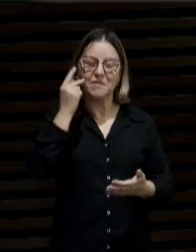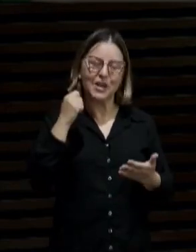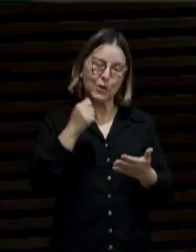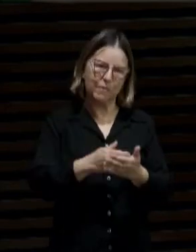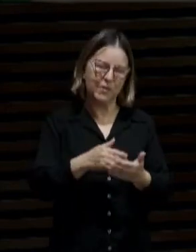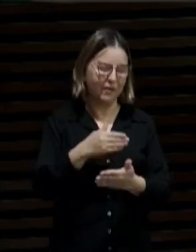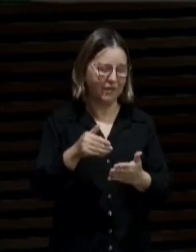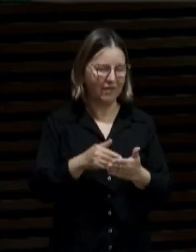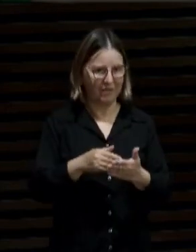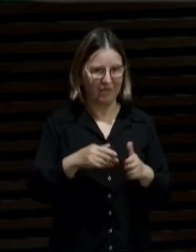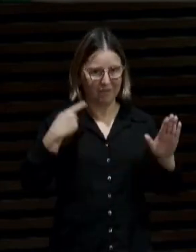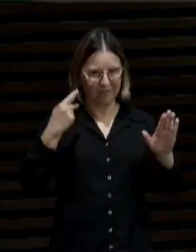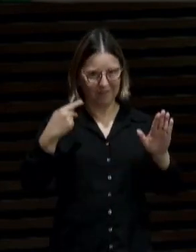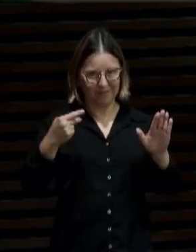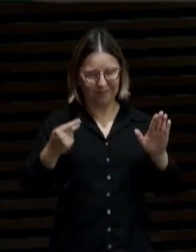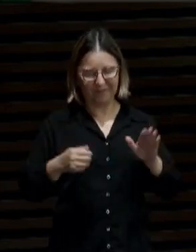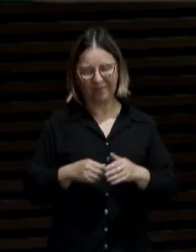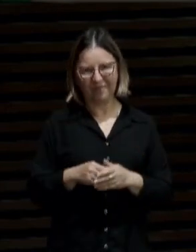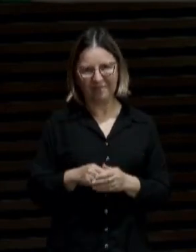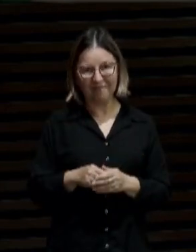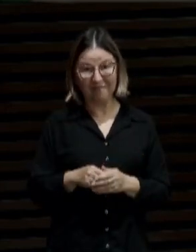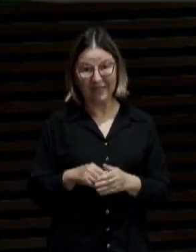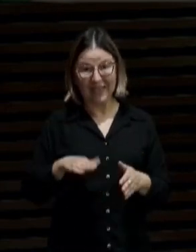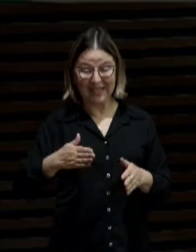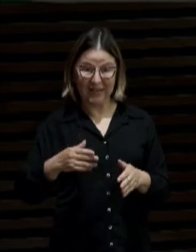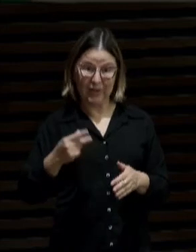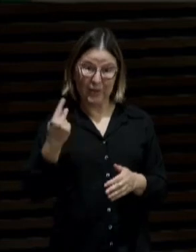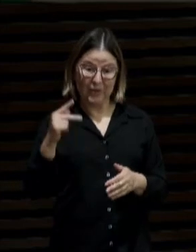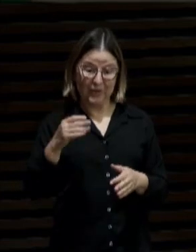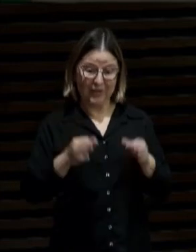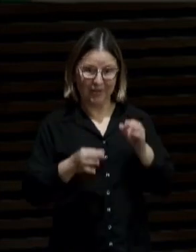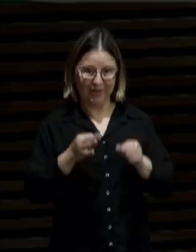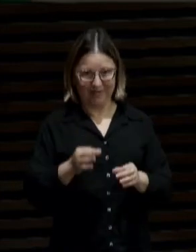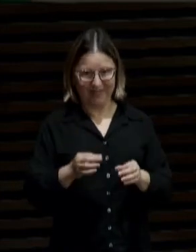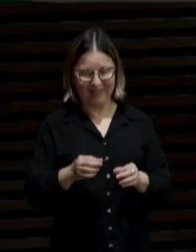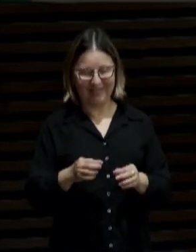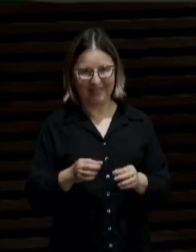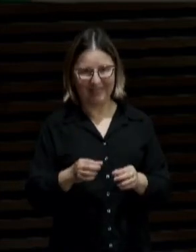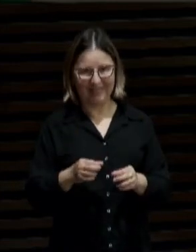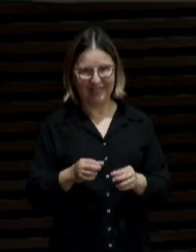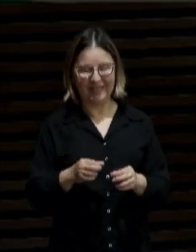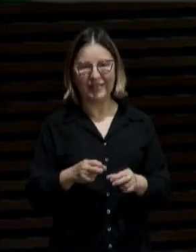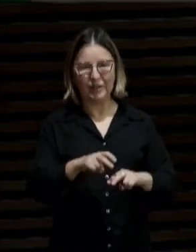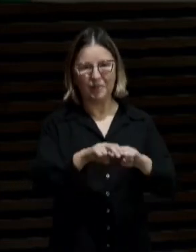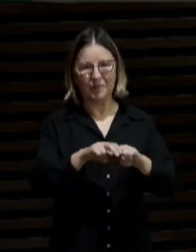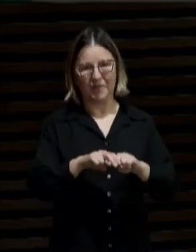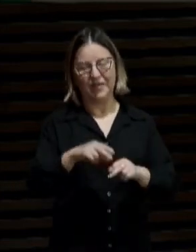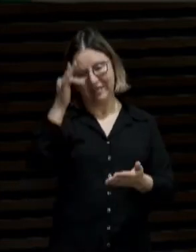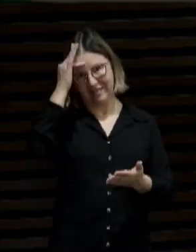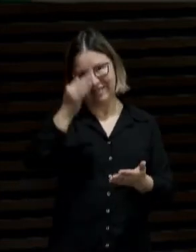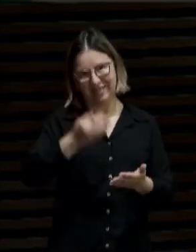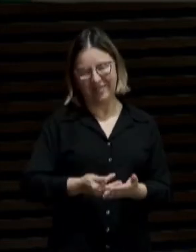a ele toda a sua justiça e faz uma aliança com Abraão baseada na fé.